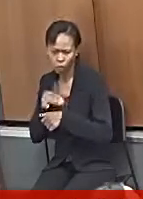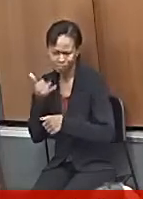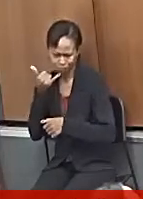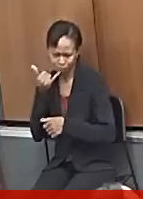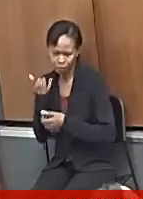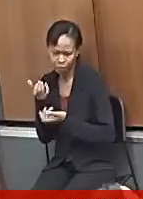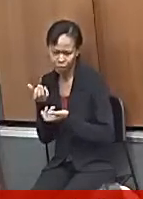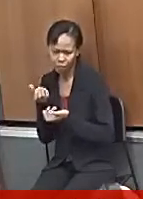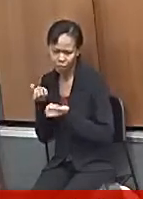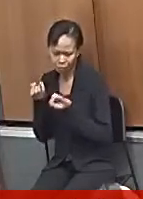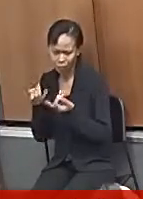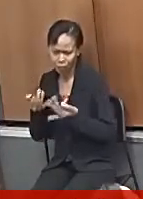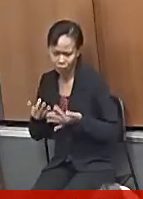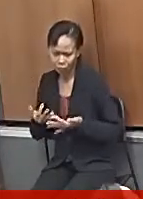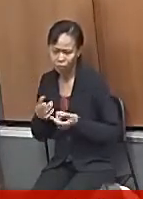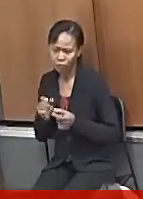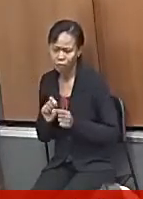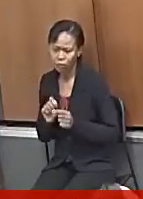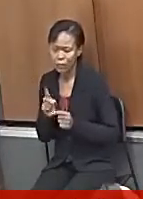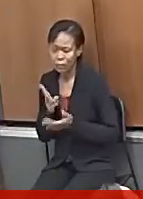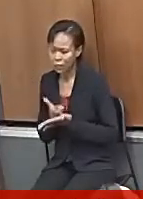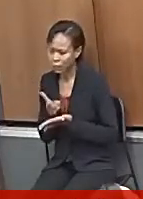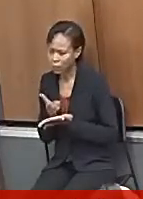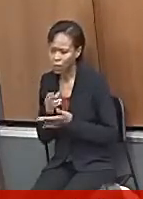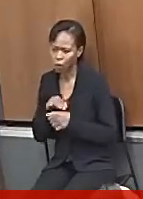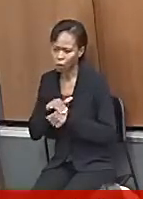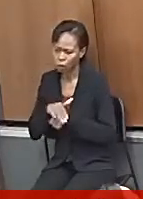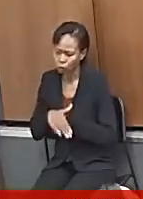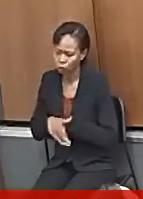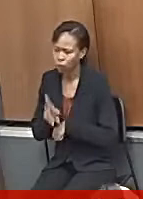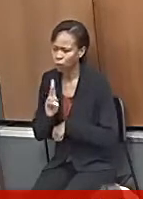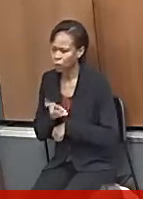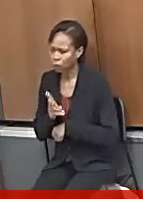vai falar a verdade eu não é mesmo